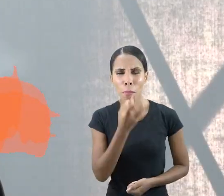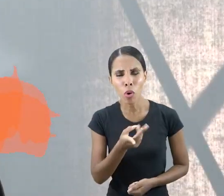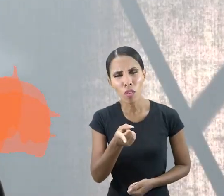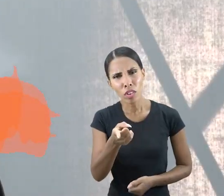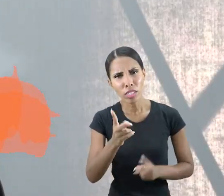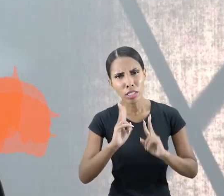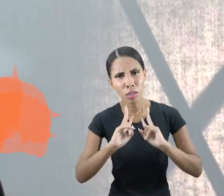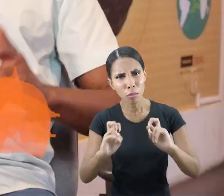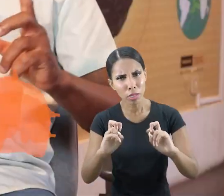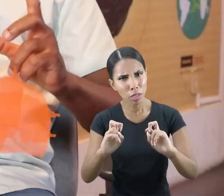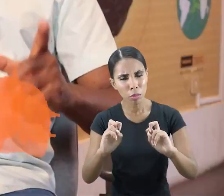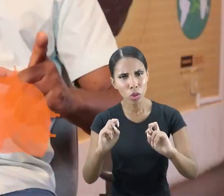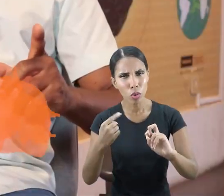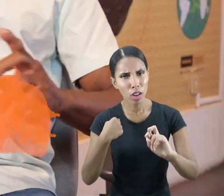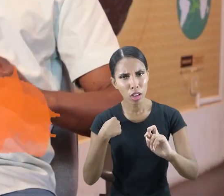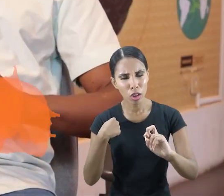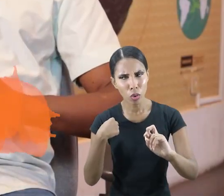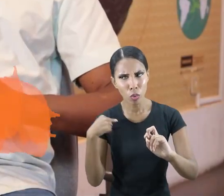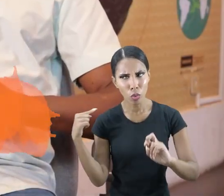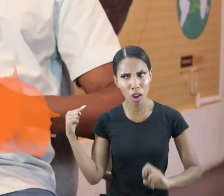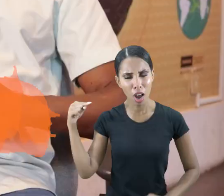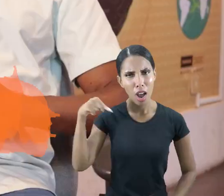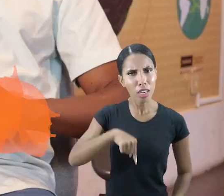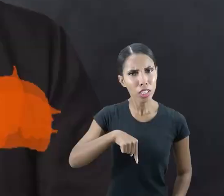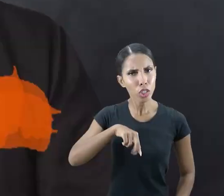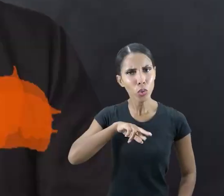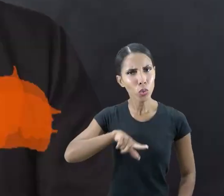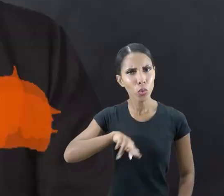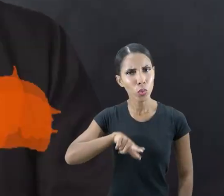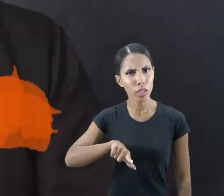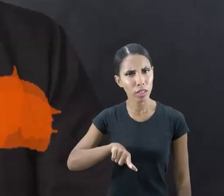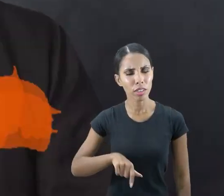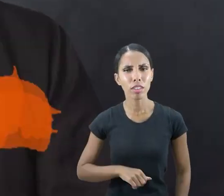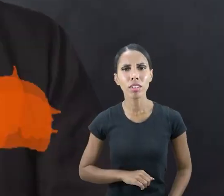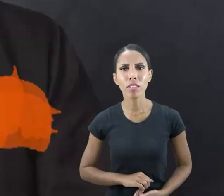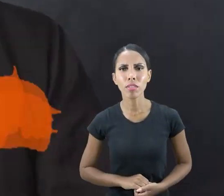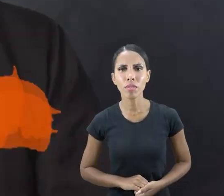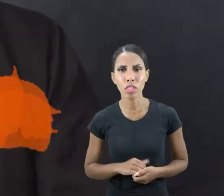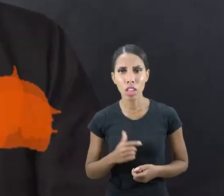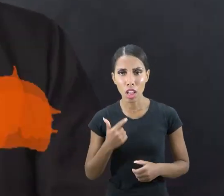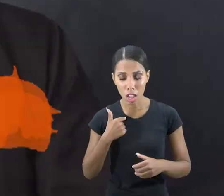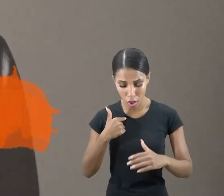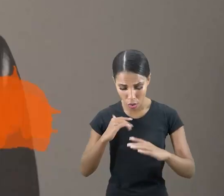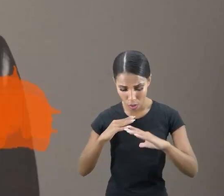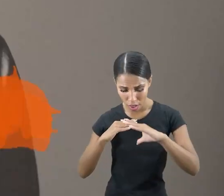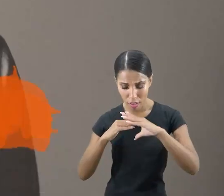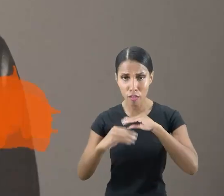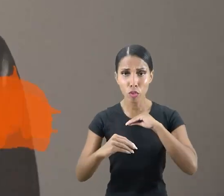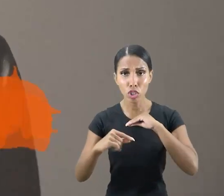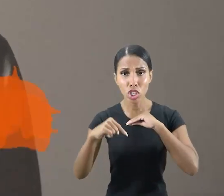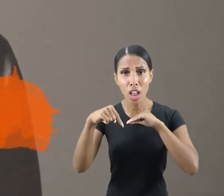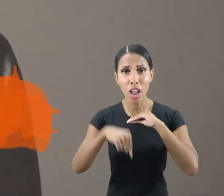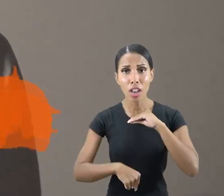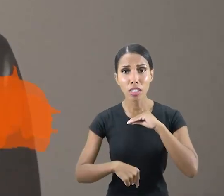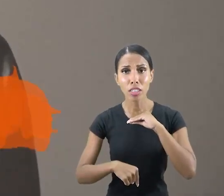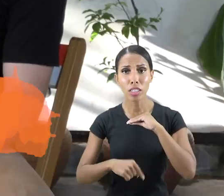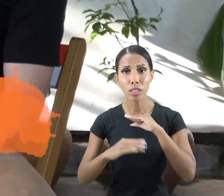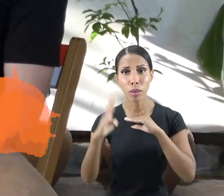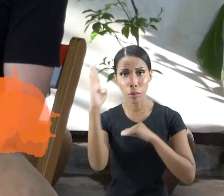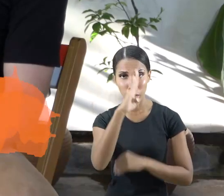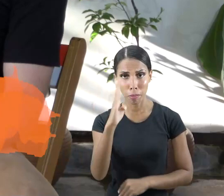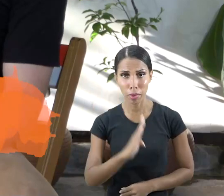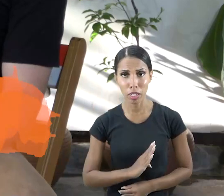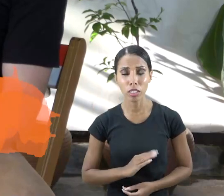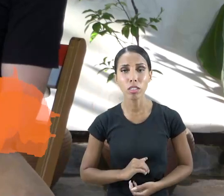não sou daqui. Eu sou imigrante. E estou refugiado no Brasil. Eu sou imigrante.